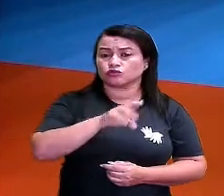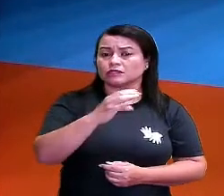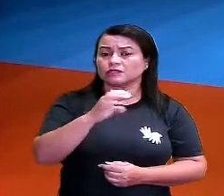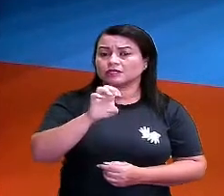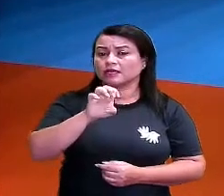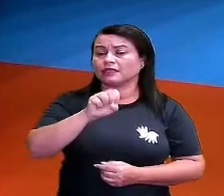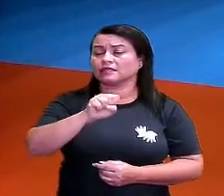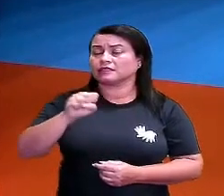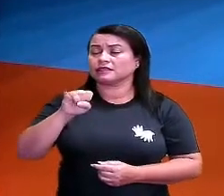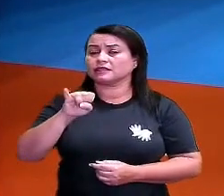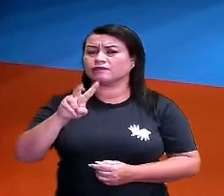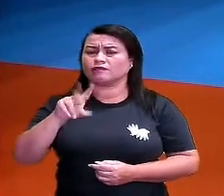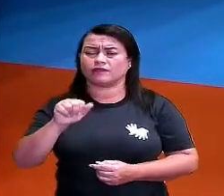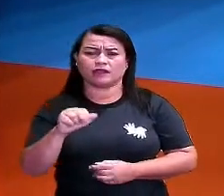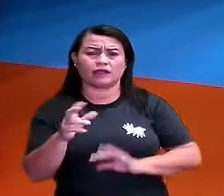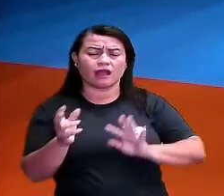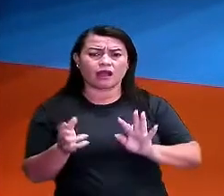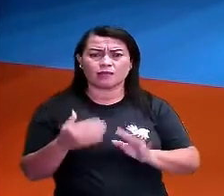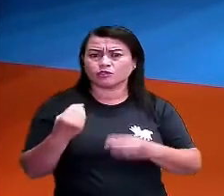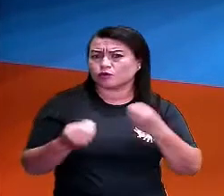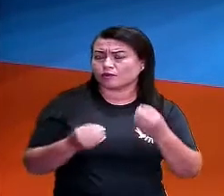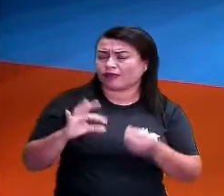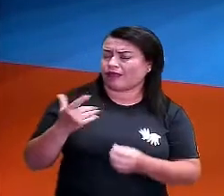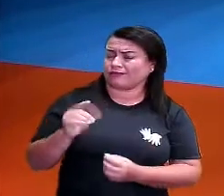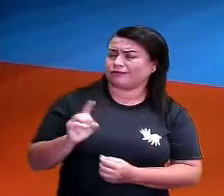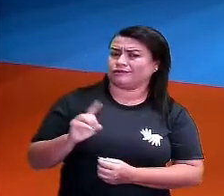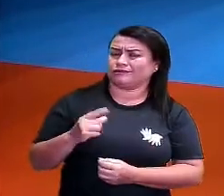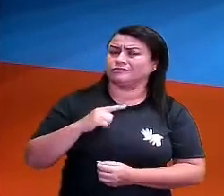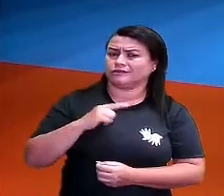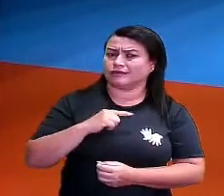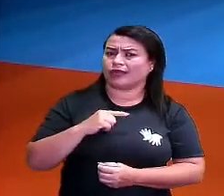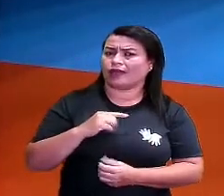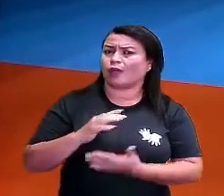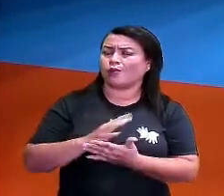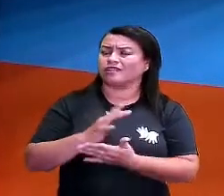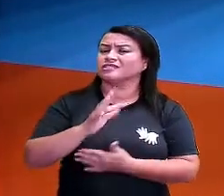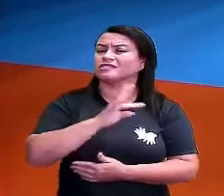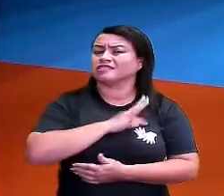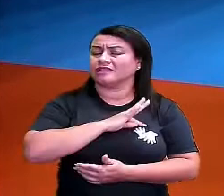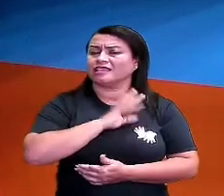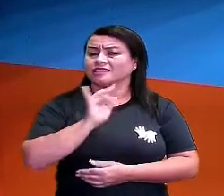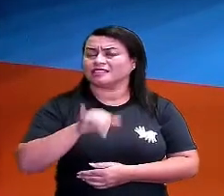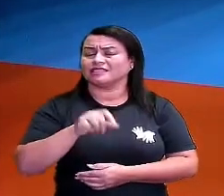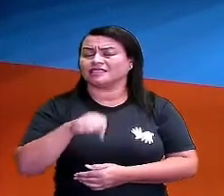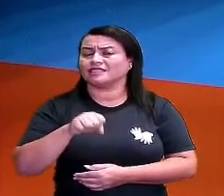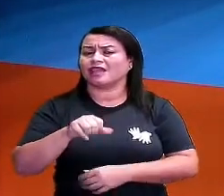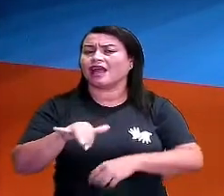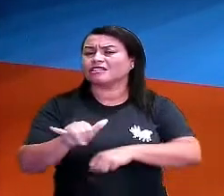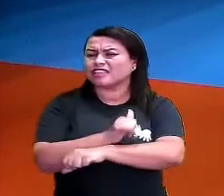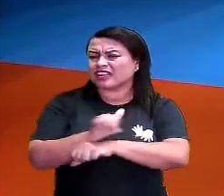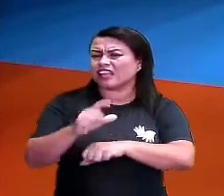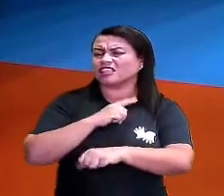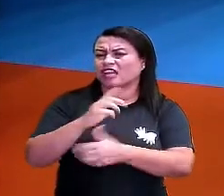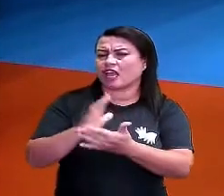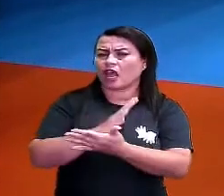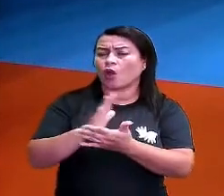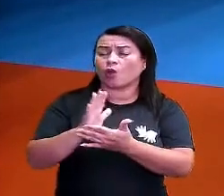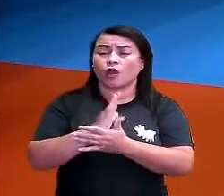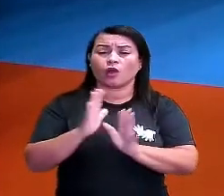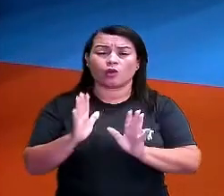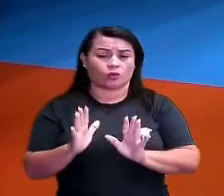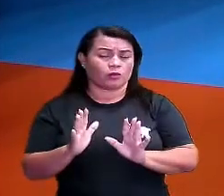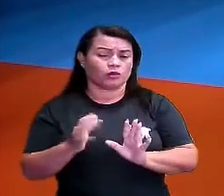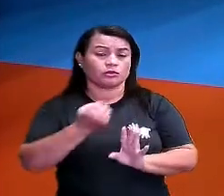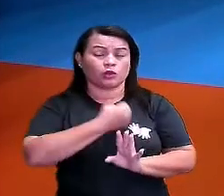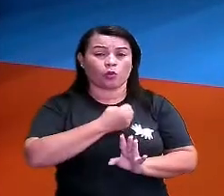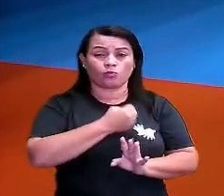do número muito grande, né? Que também tem suas técnicas. Eu posso ter um número grande aqui e fazer